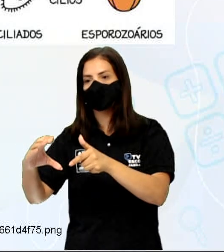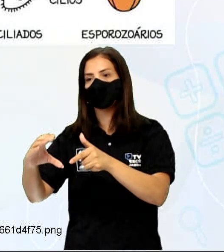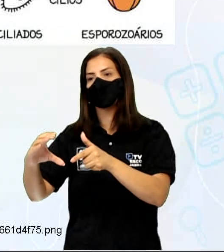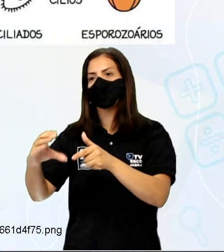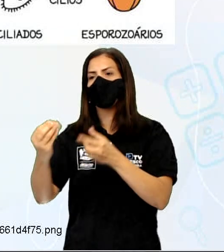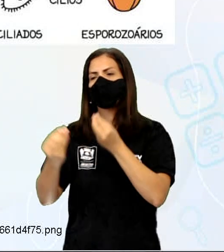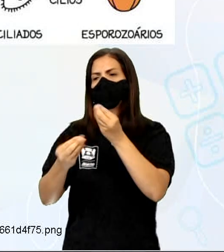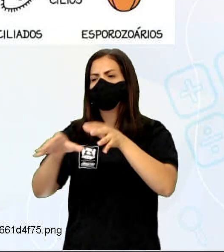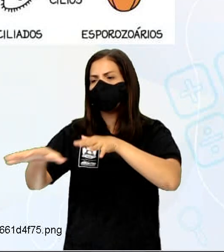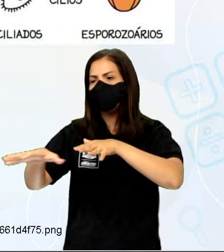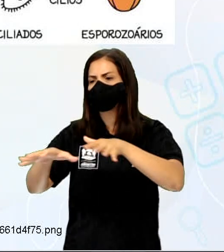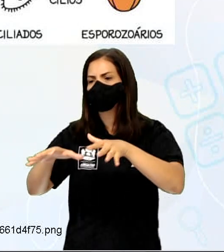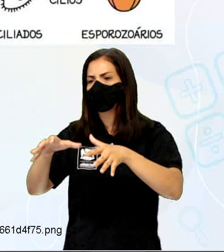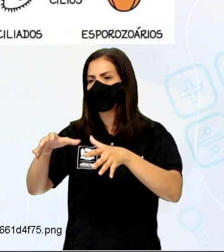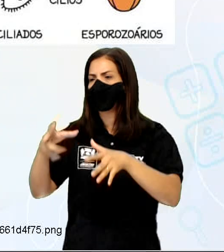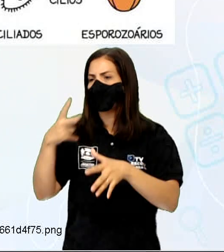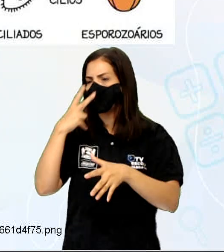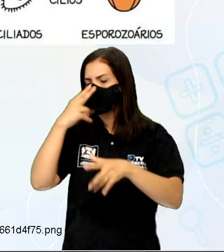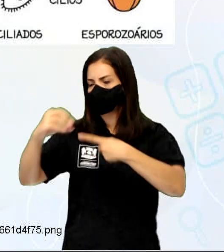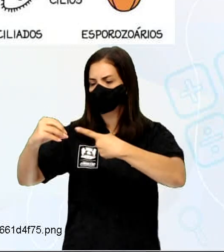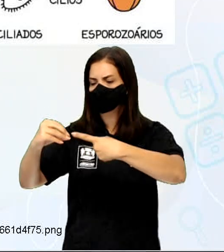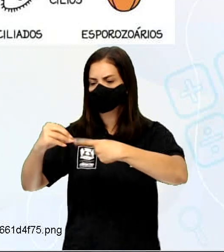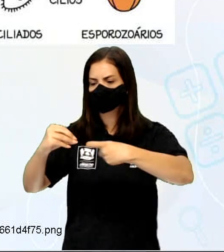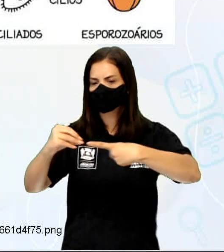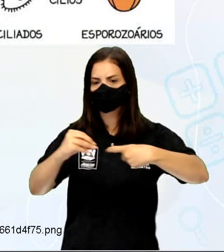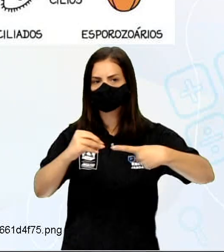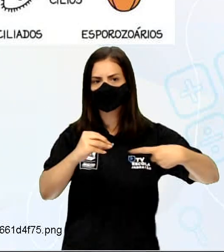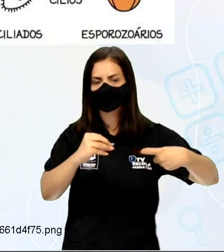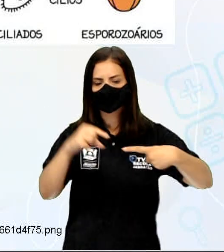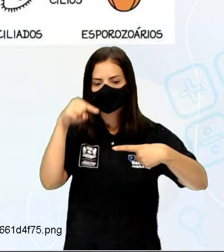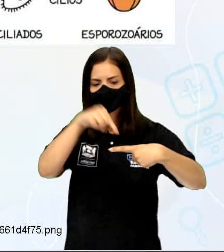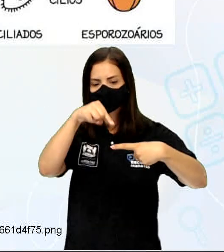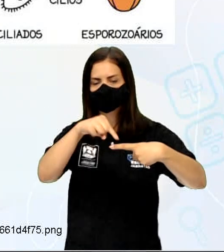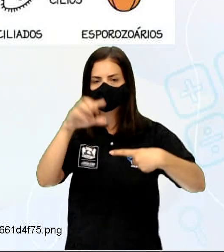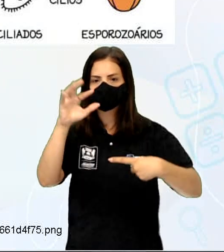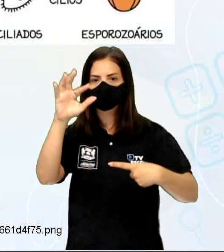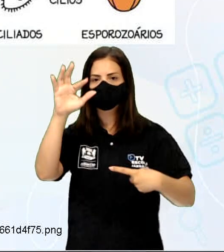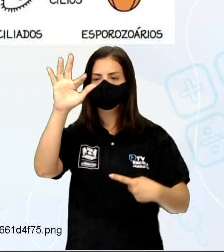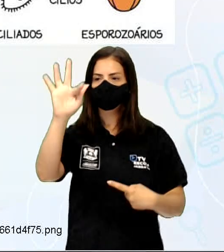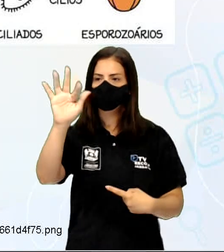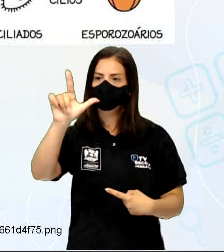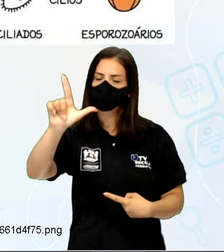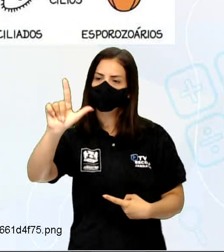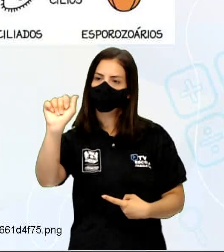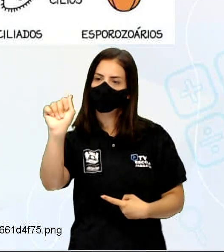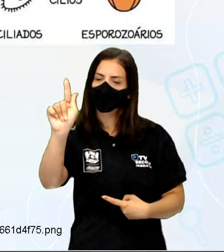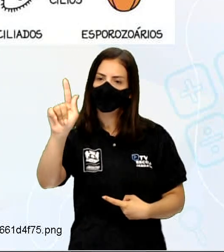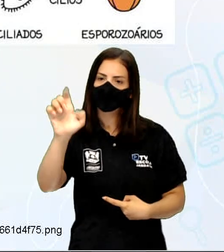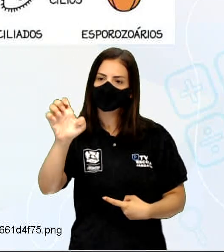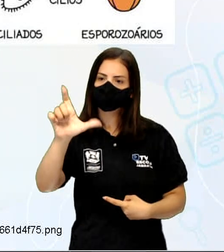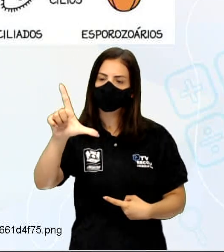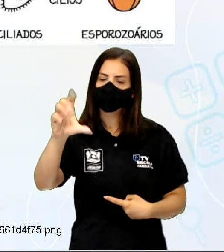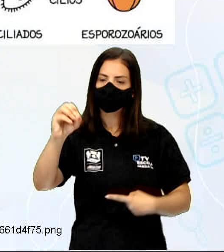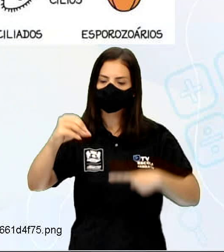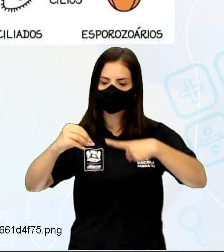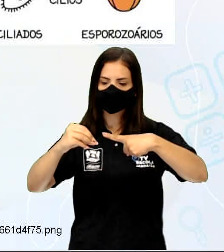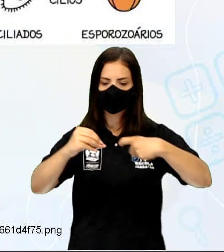estrutura semelhante a uma cauda que bate e assim permite que essa bactéria se locomova no meio